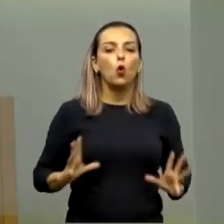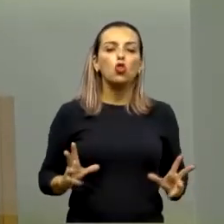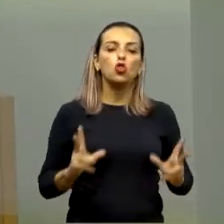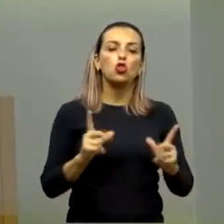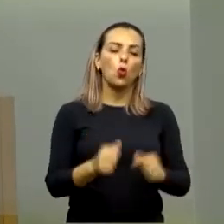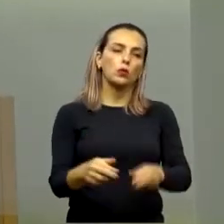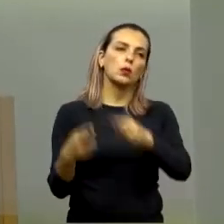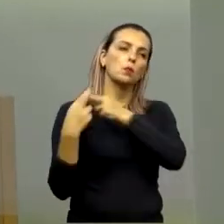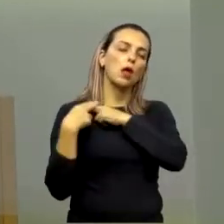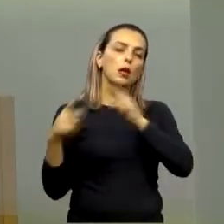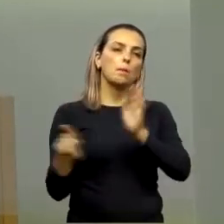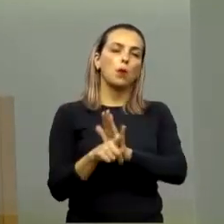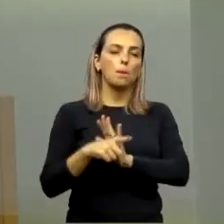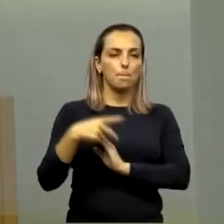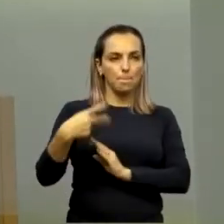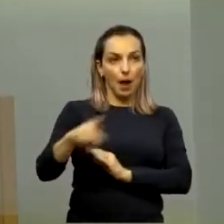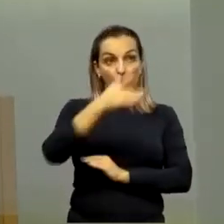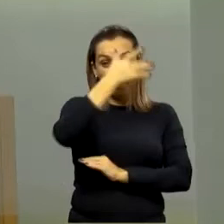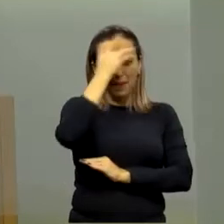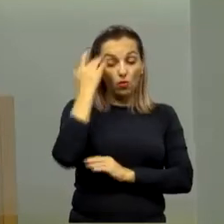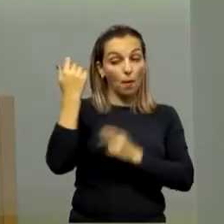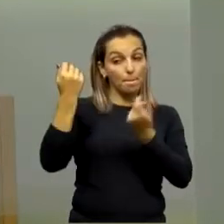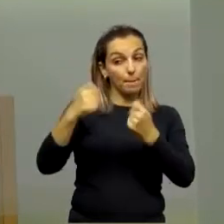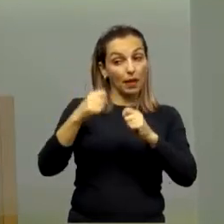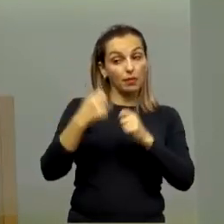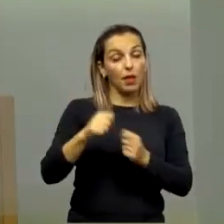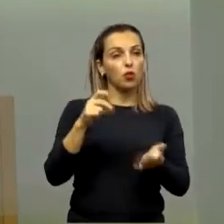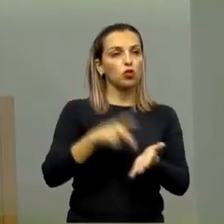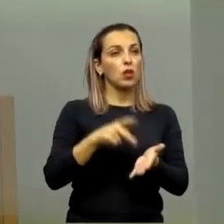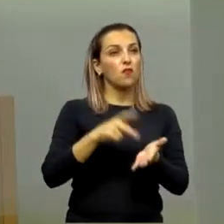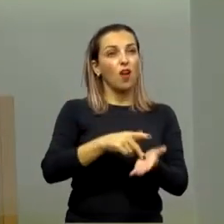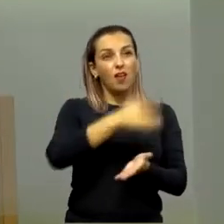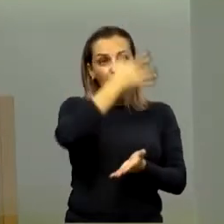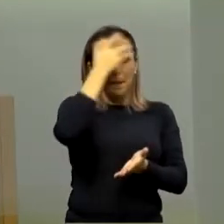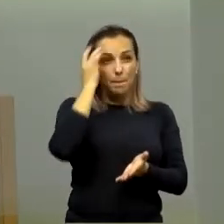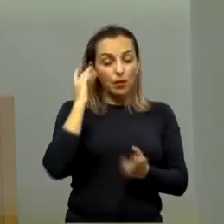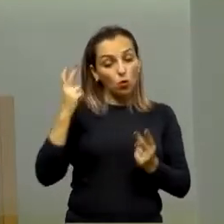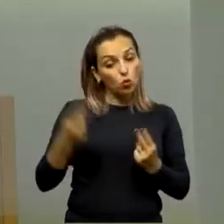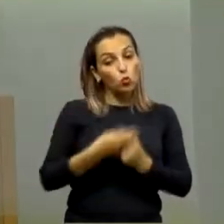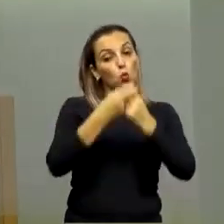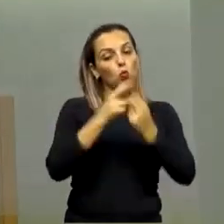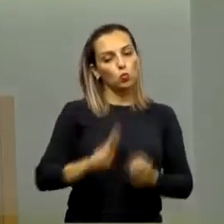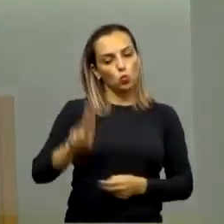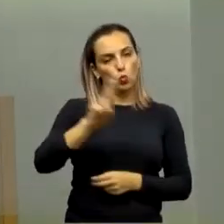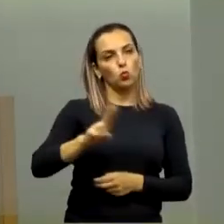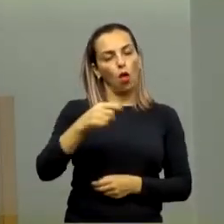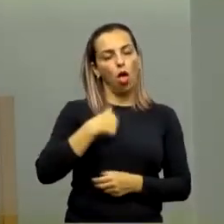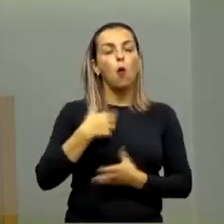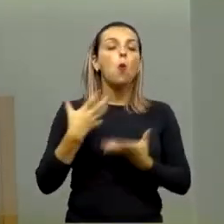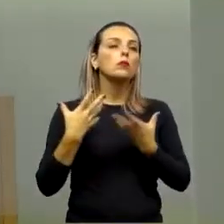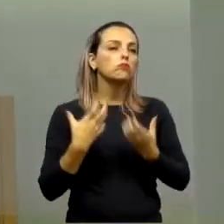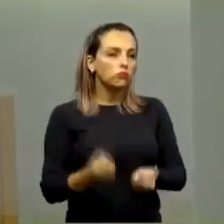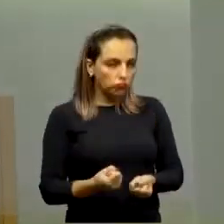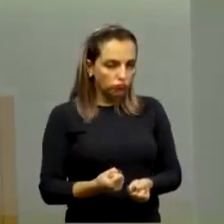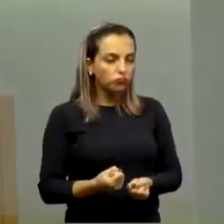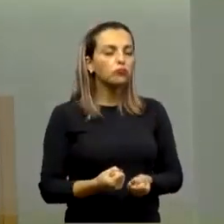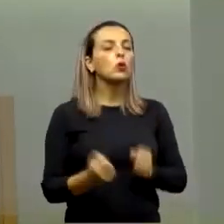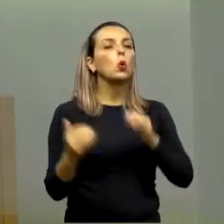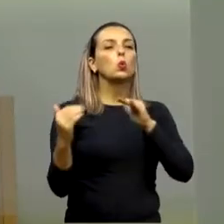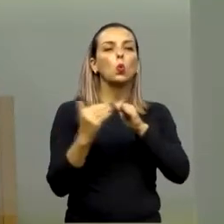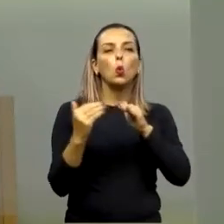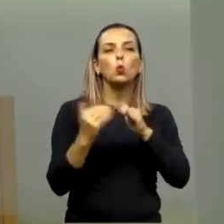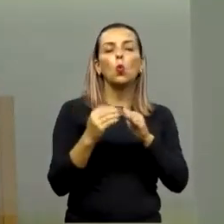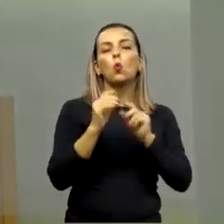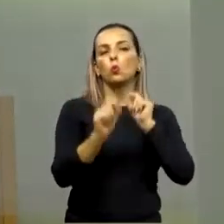mundo Santa Casa das pessoas que mais precisam só as pessoas que precisa do Sul então só favor sua